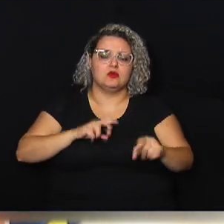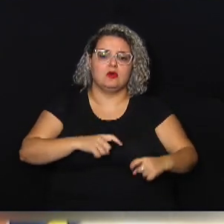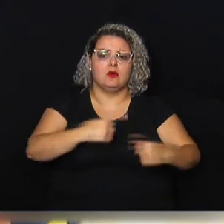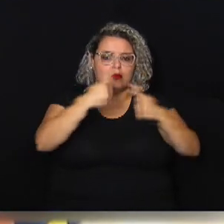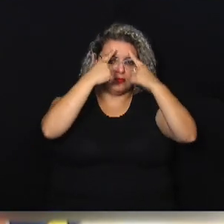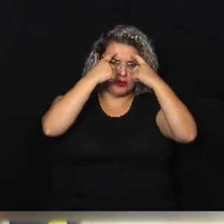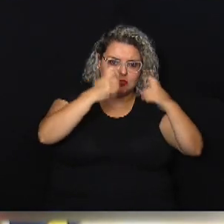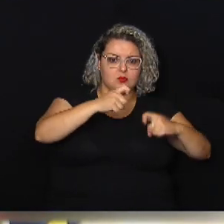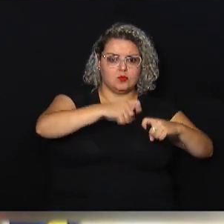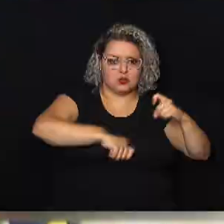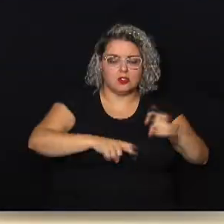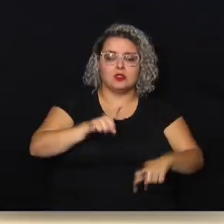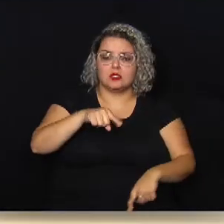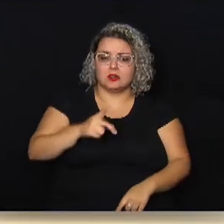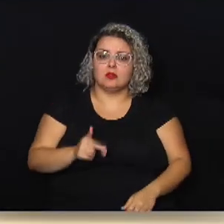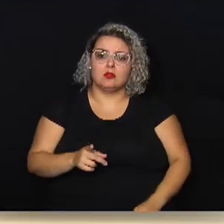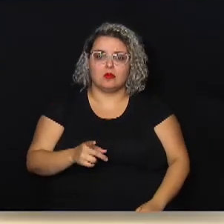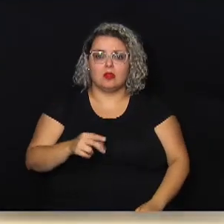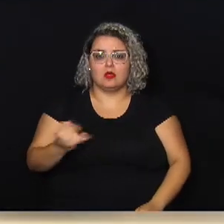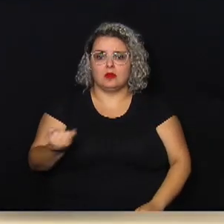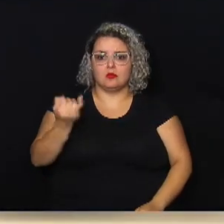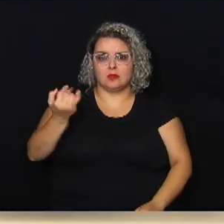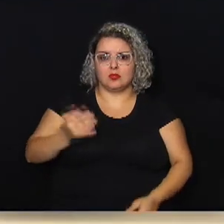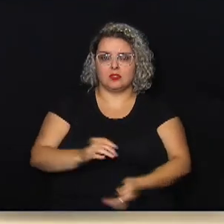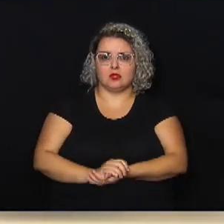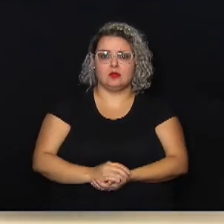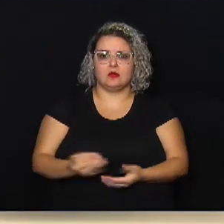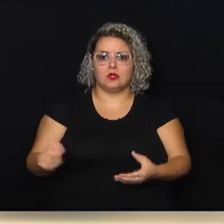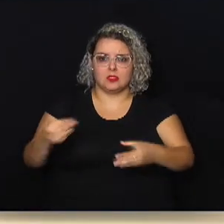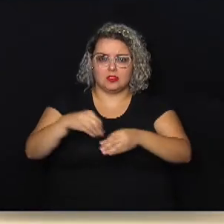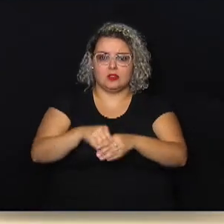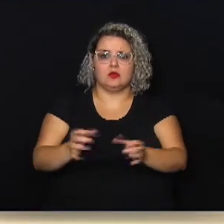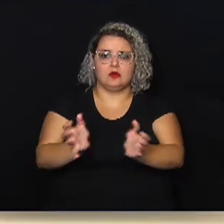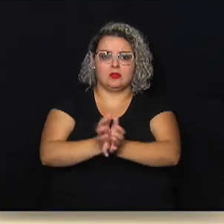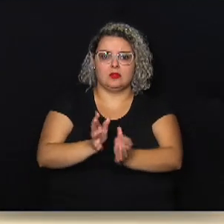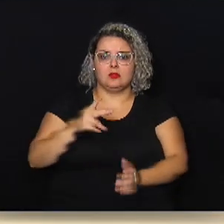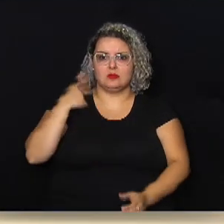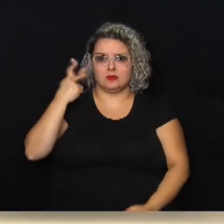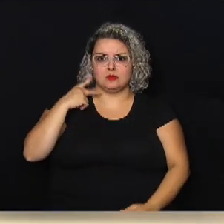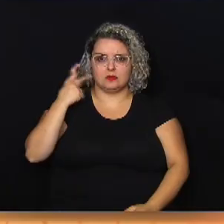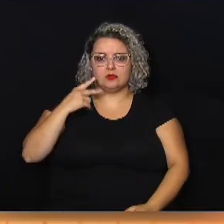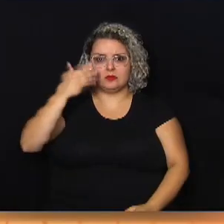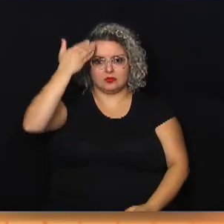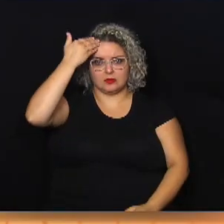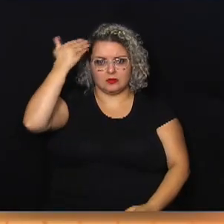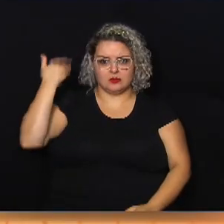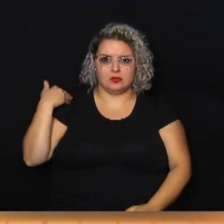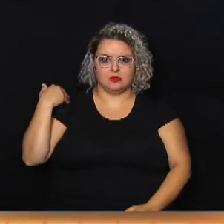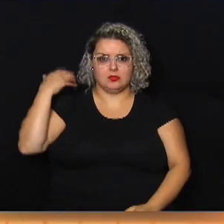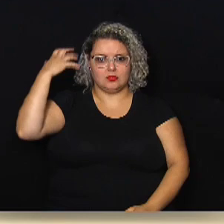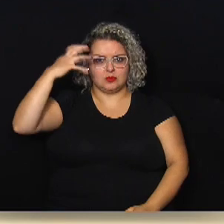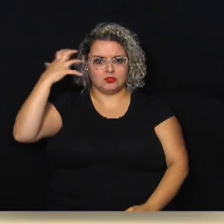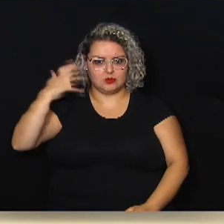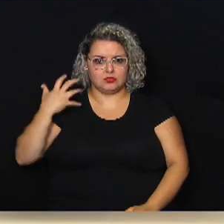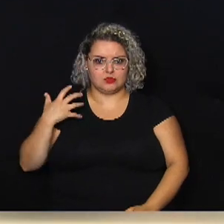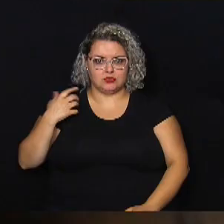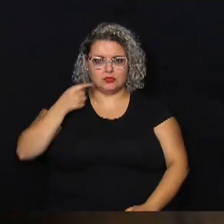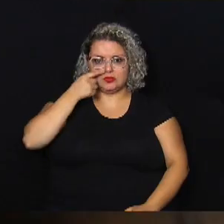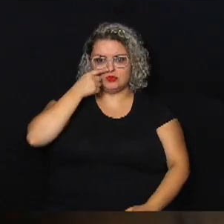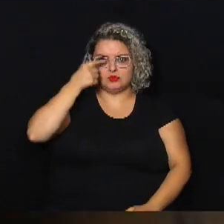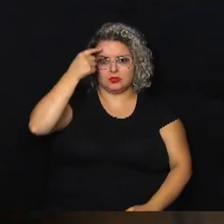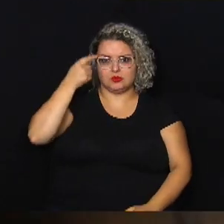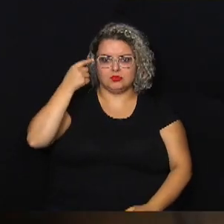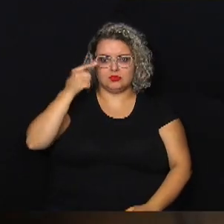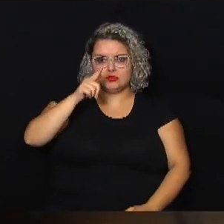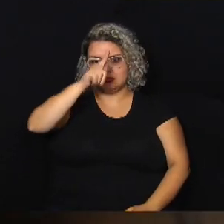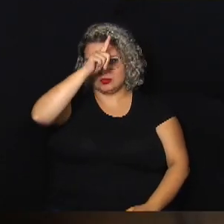eu acho que isso foi muito importante. Integram a comissão as parlamentares Débora Palermo, Guida Calisto, Paola Miguel